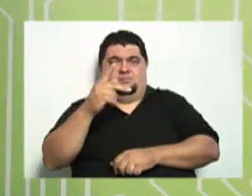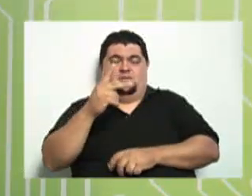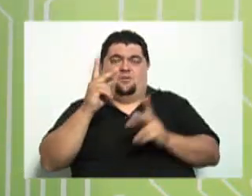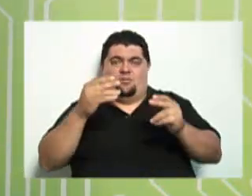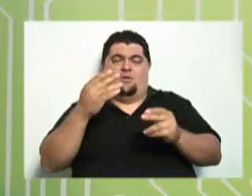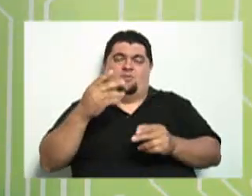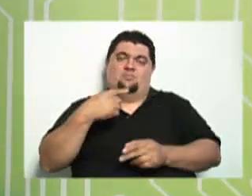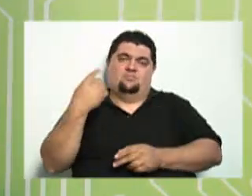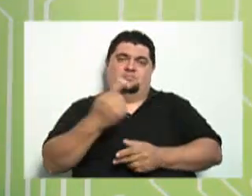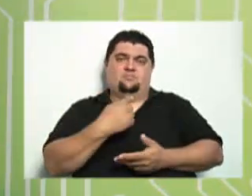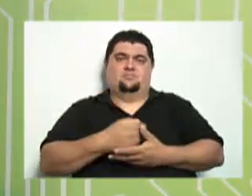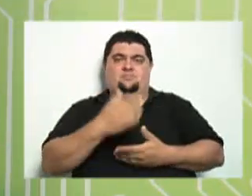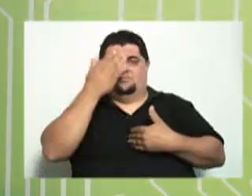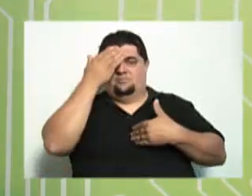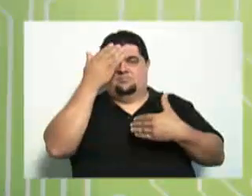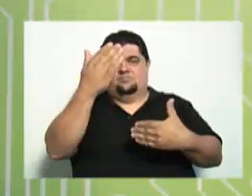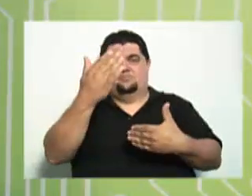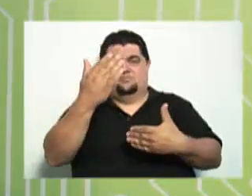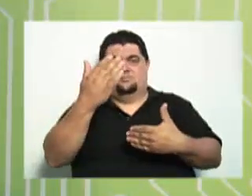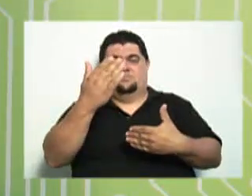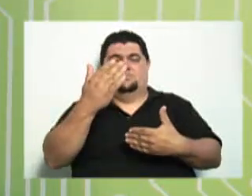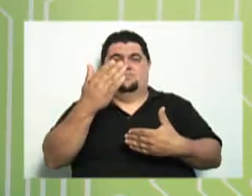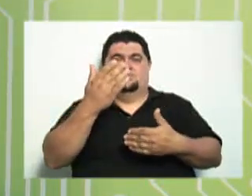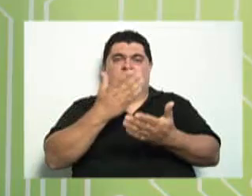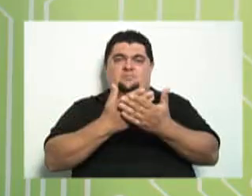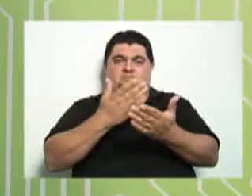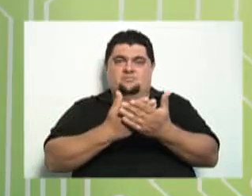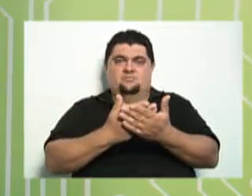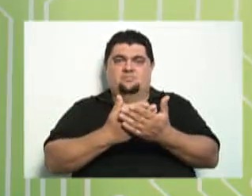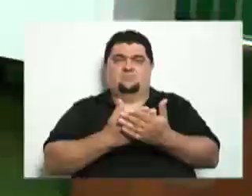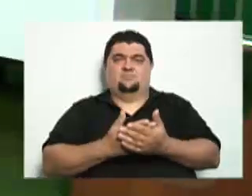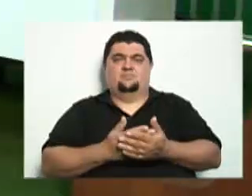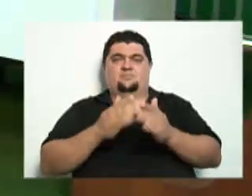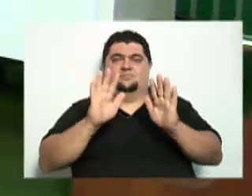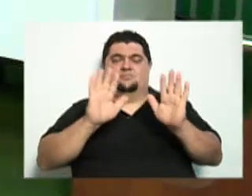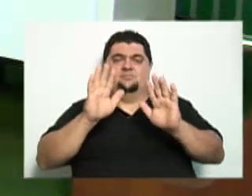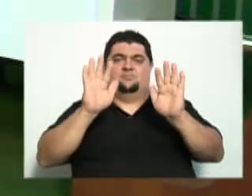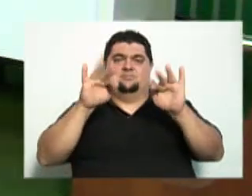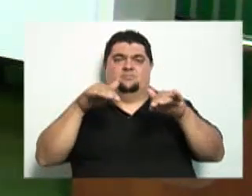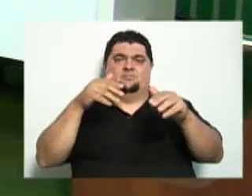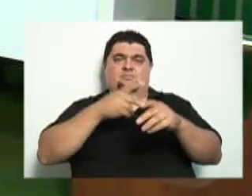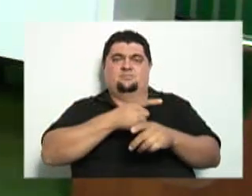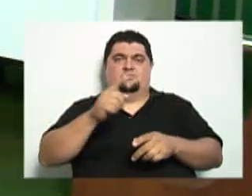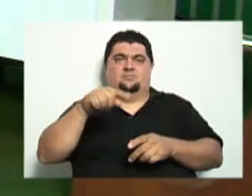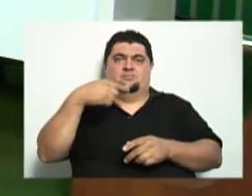para a nossa. Muito obrigada. Obrigada pela aula de hoje. Ficamos por aqui. Até semana que vem.